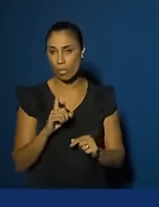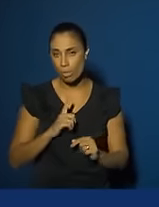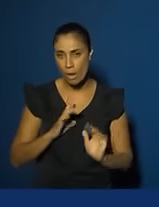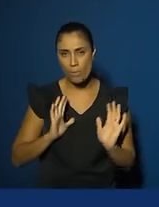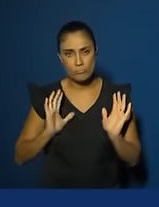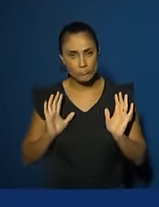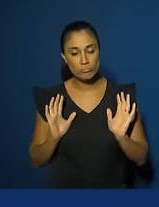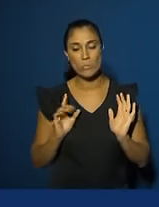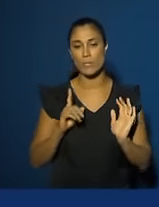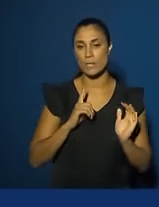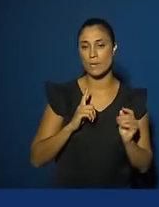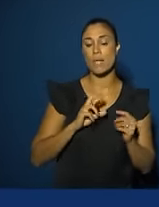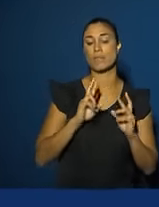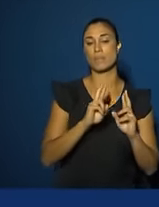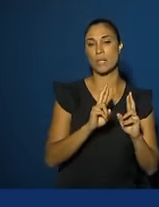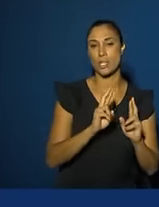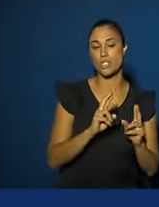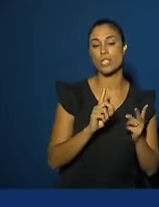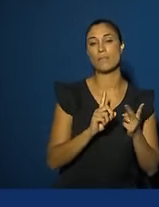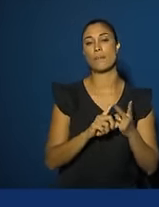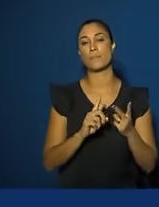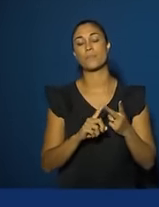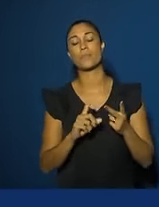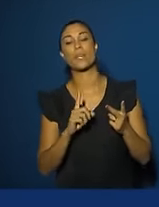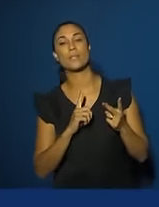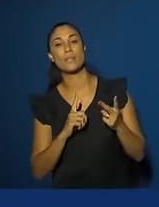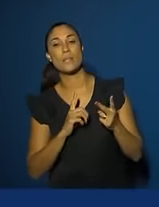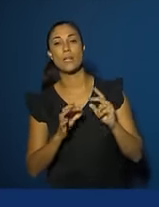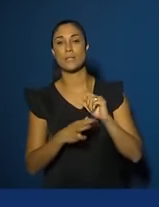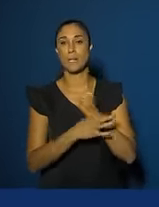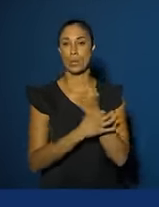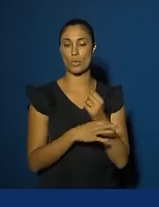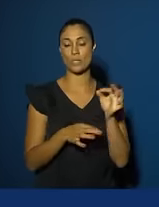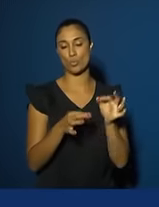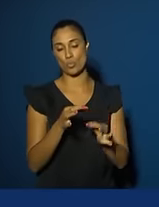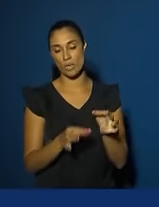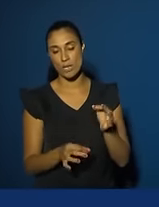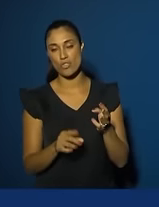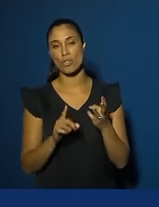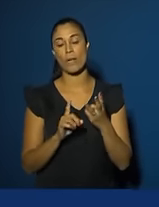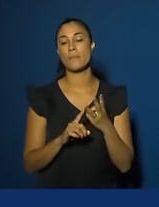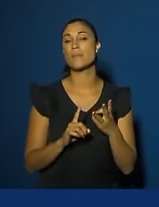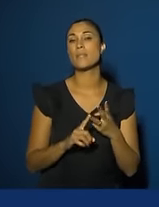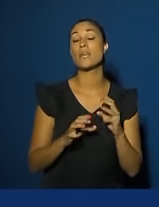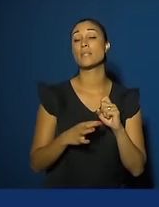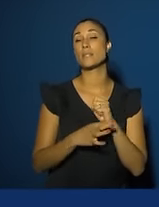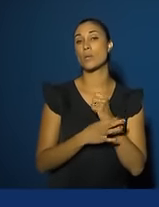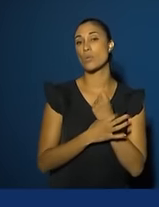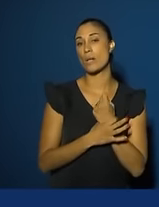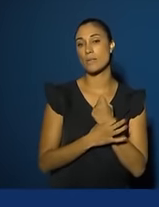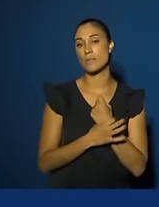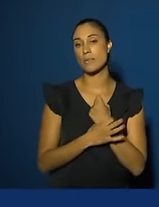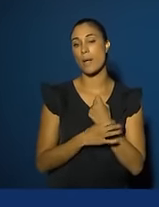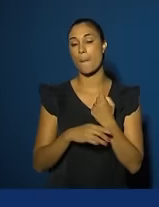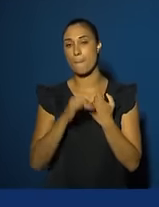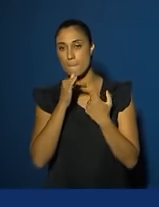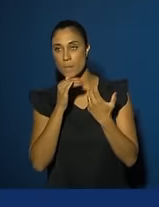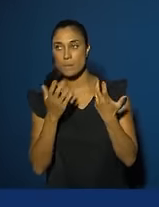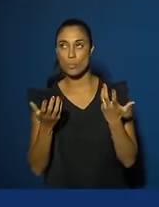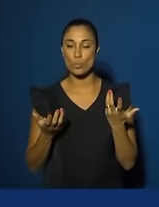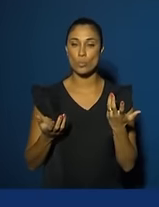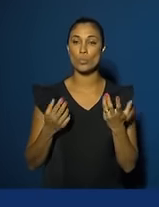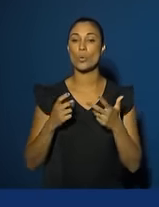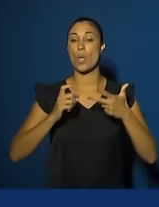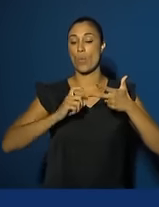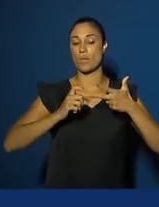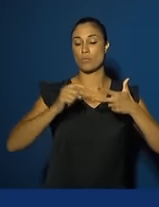tem você tem expectativa você tem segurança jurídica você tem segurança no no que o